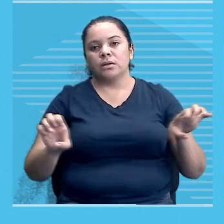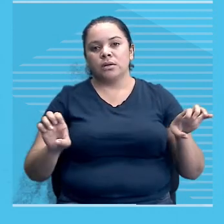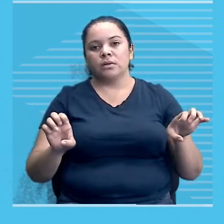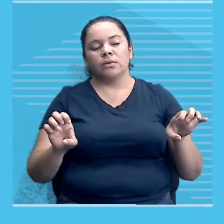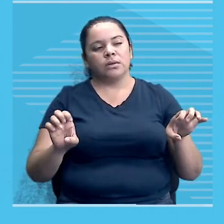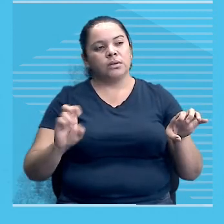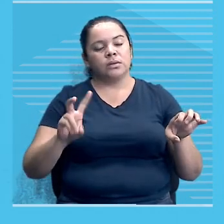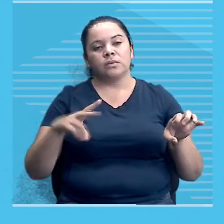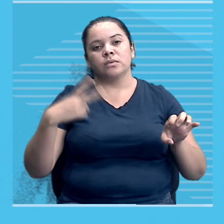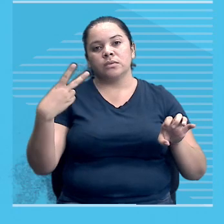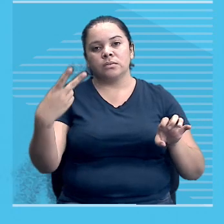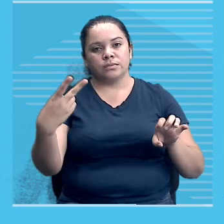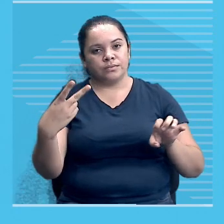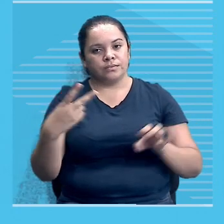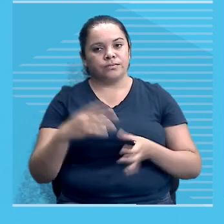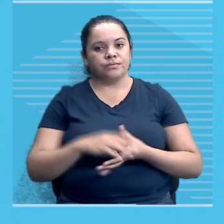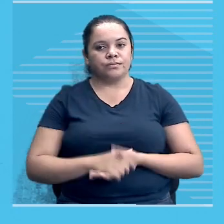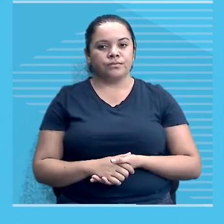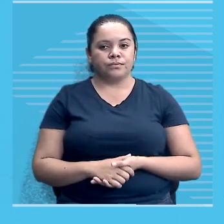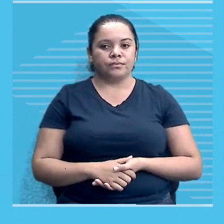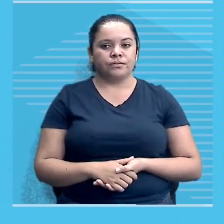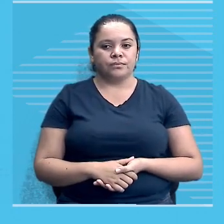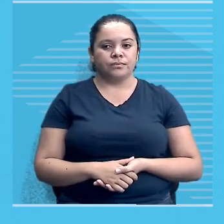Diz para mim